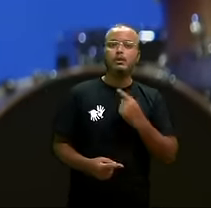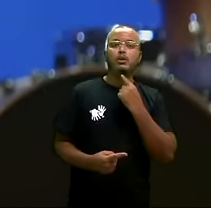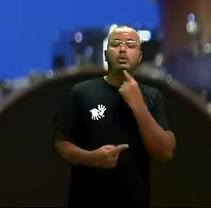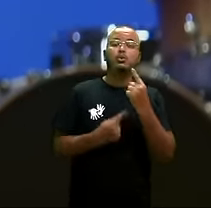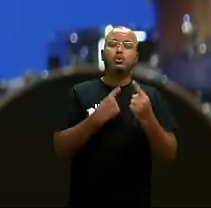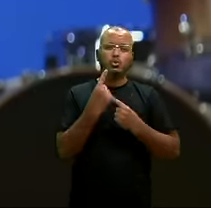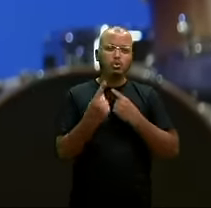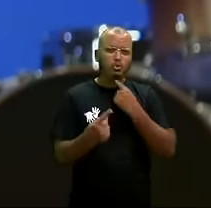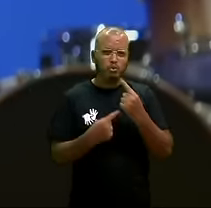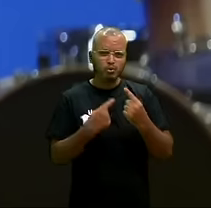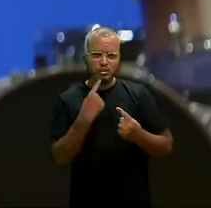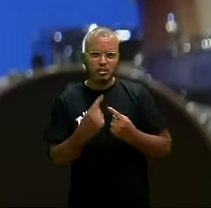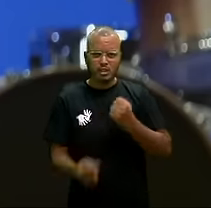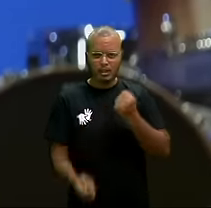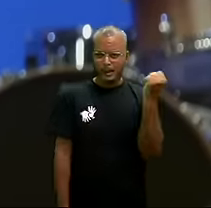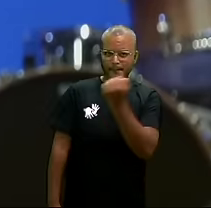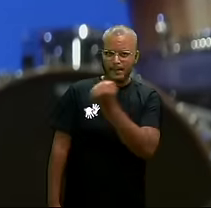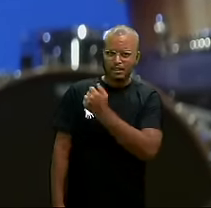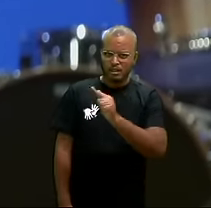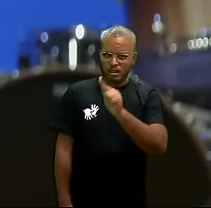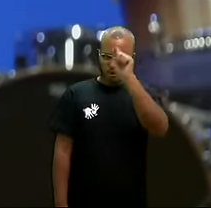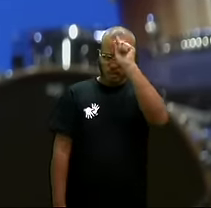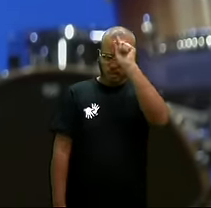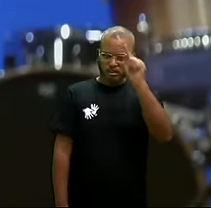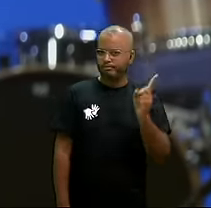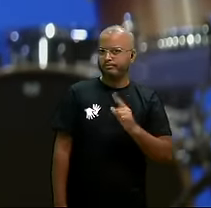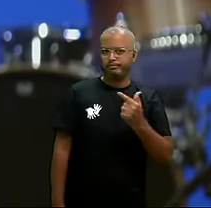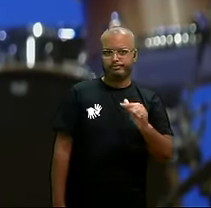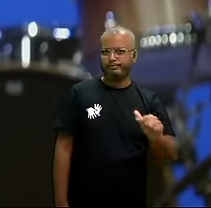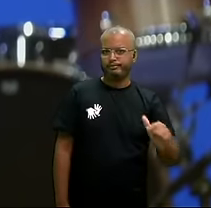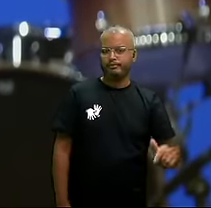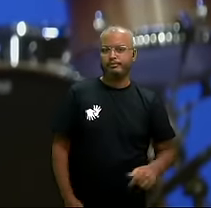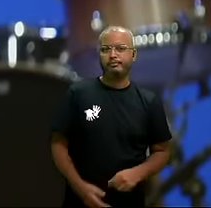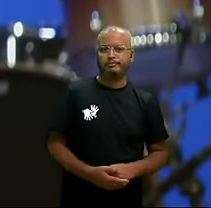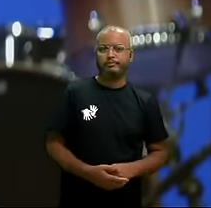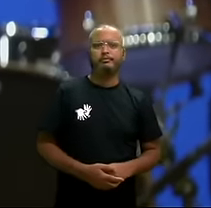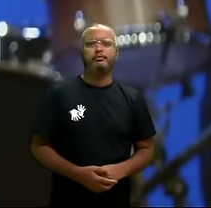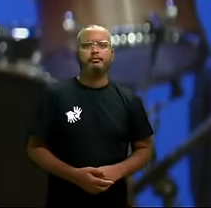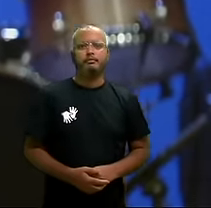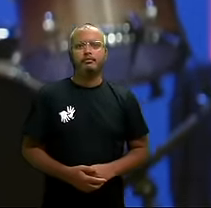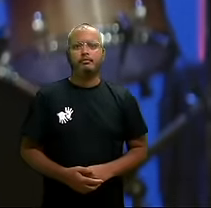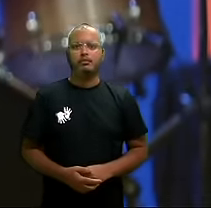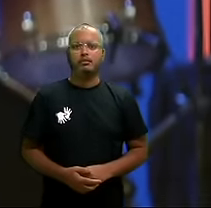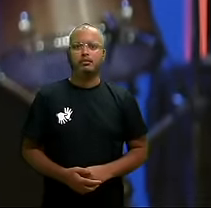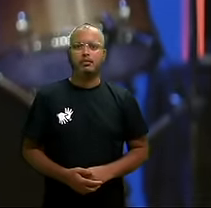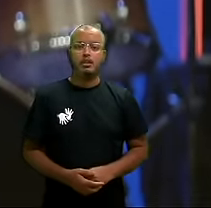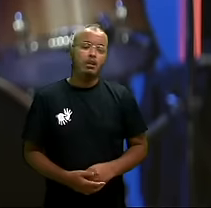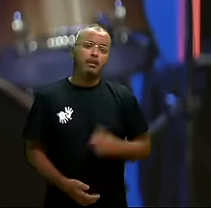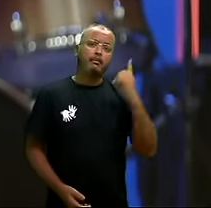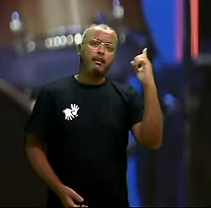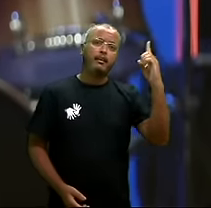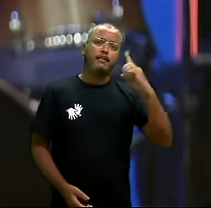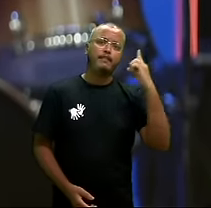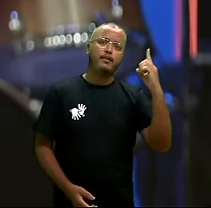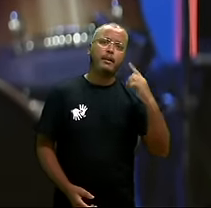Nunca. Me acha um versículo aí que você vê Davi. É, eu não sei. Eu sou baixinho, sou ruivo, sou